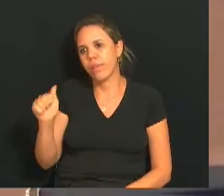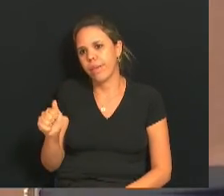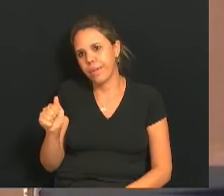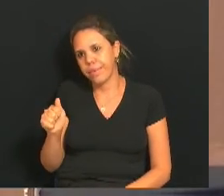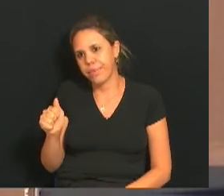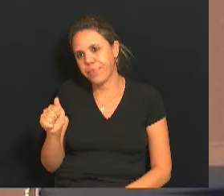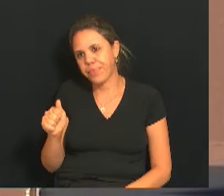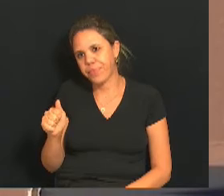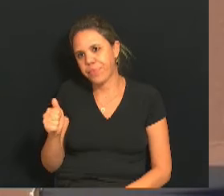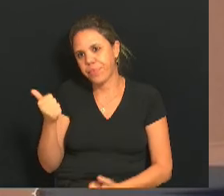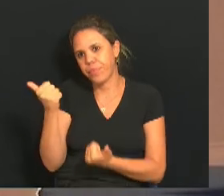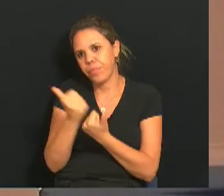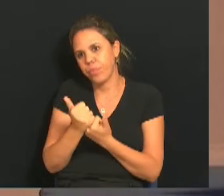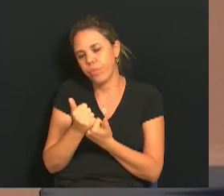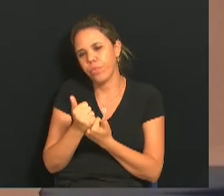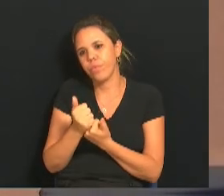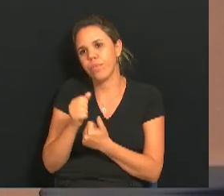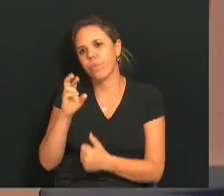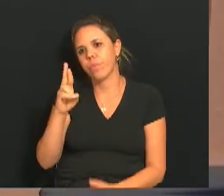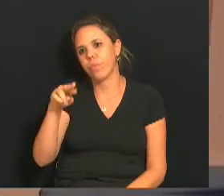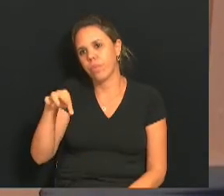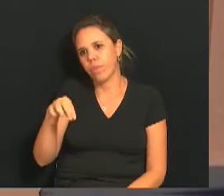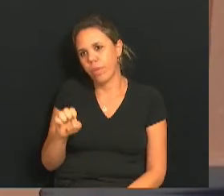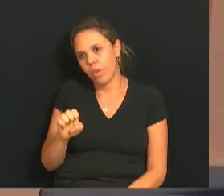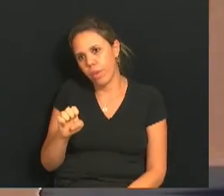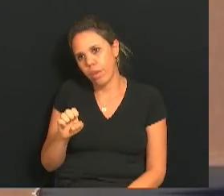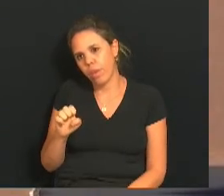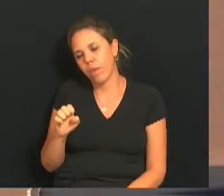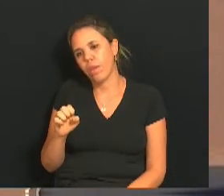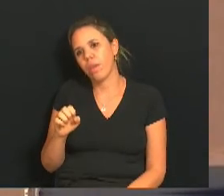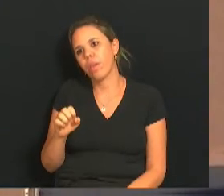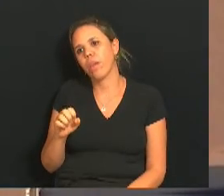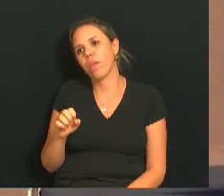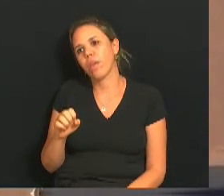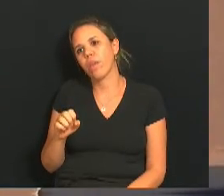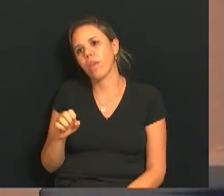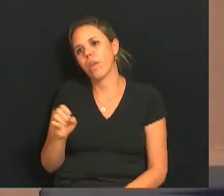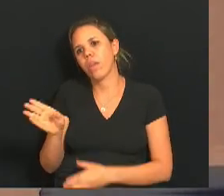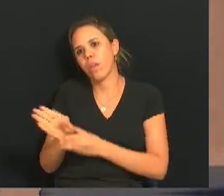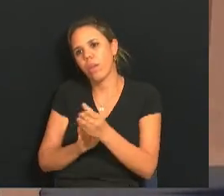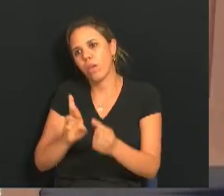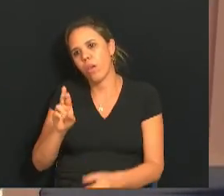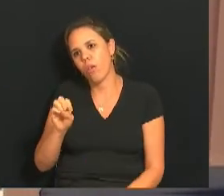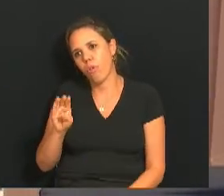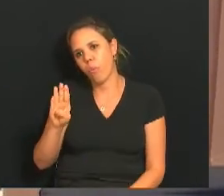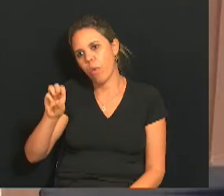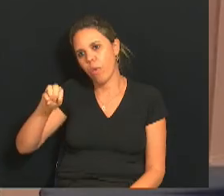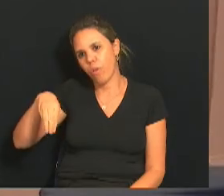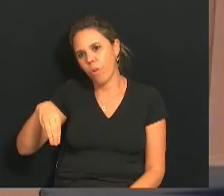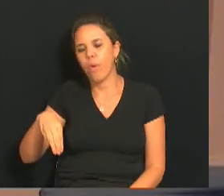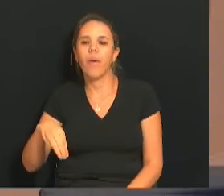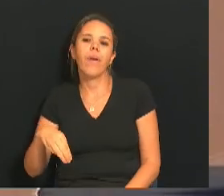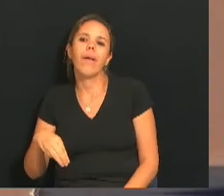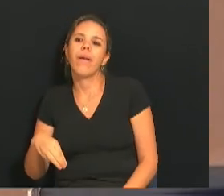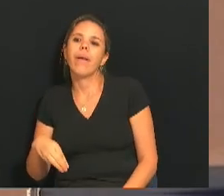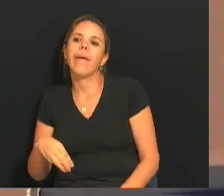a vice-diretora Cristiane Ramos, supervisor Marcos Leme, orientador pedagógico Robson Alexandre, e fizemos uma visita tanto à